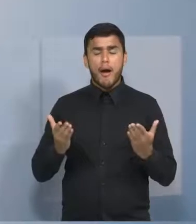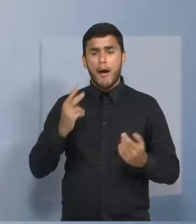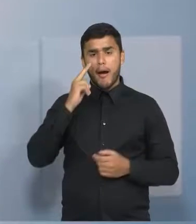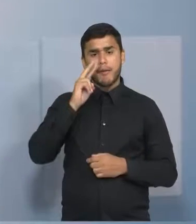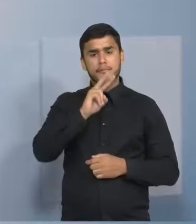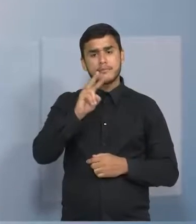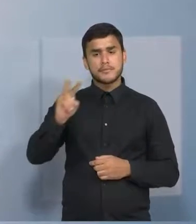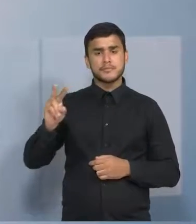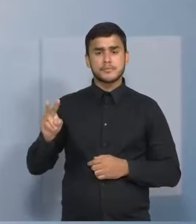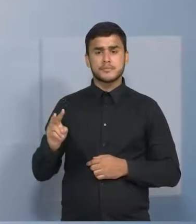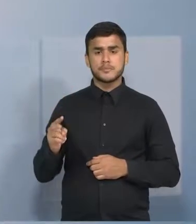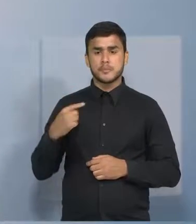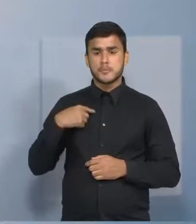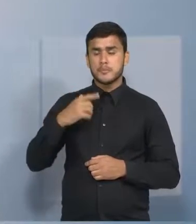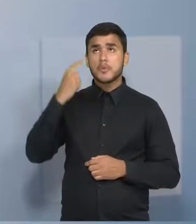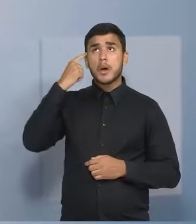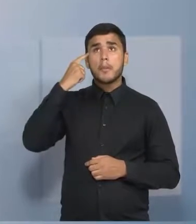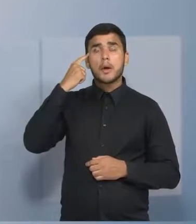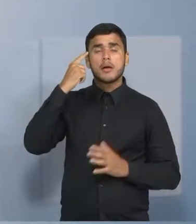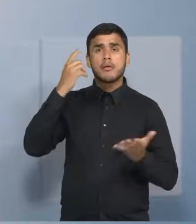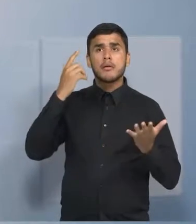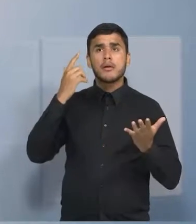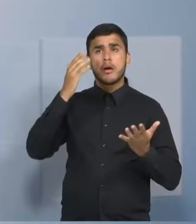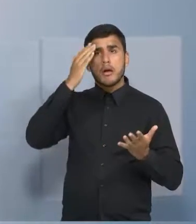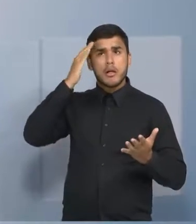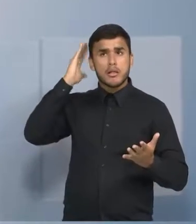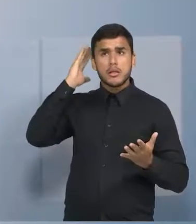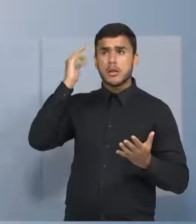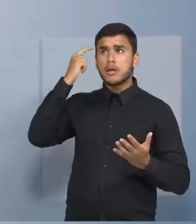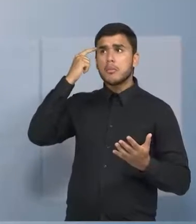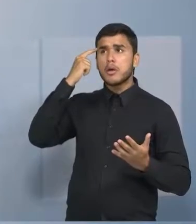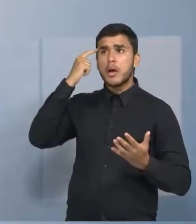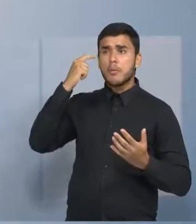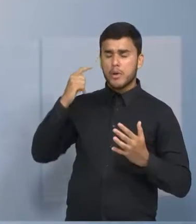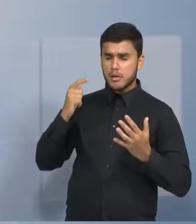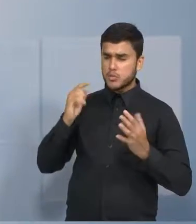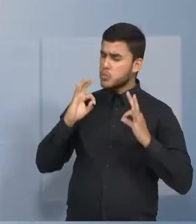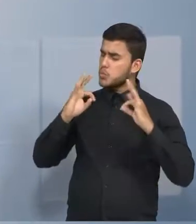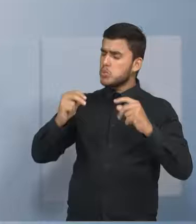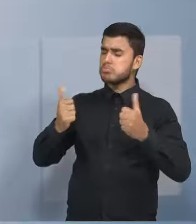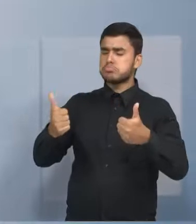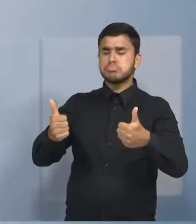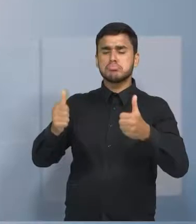mundo deliberado na cabeça dele, ele acredita que está tudo bem.